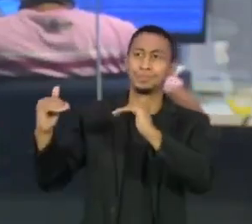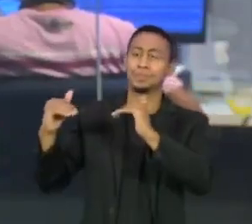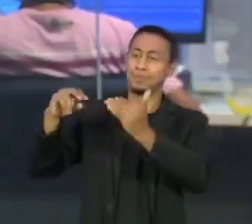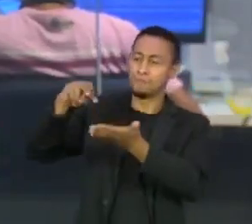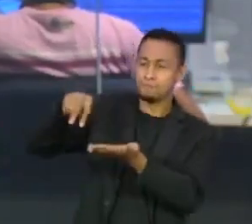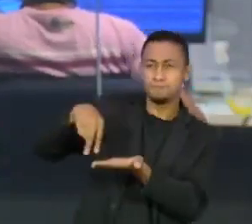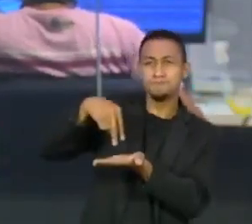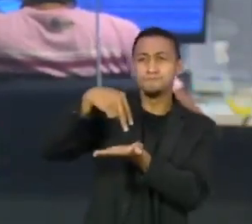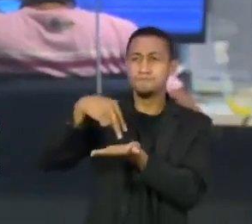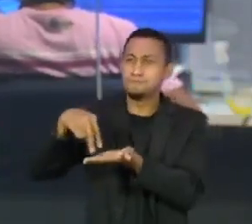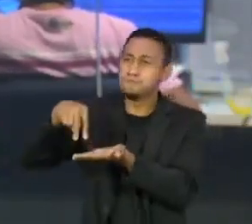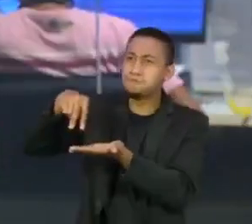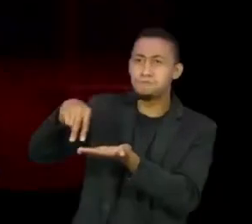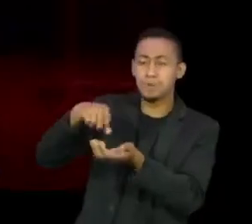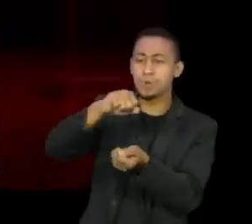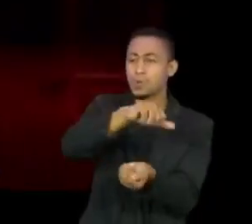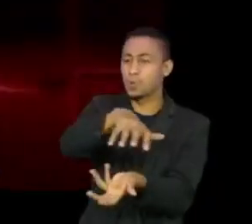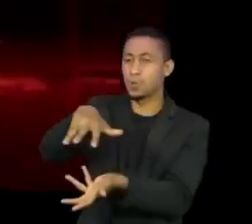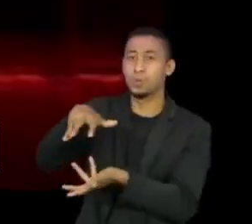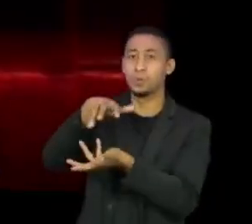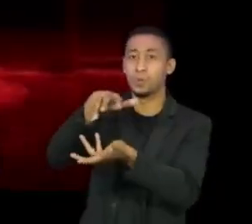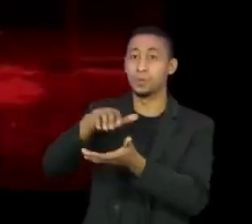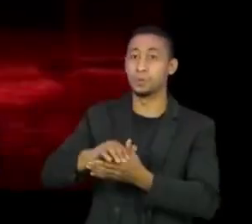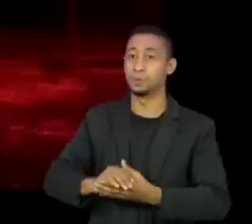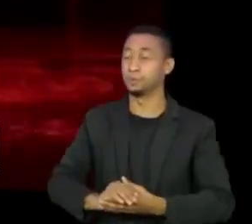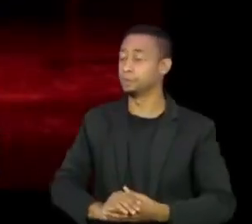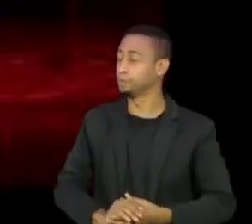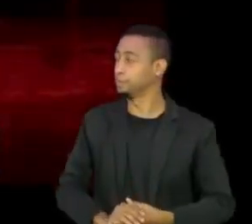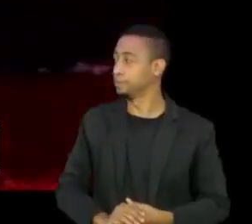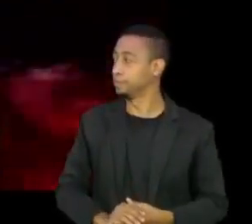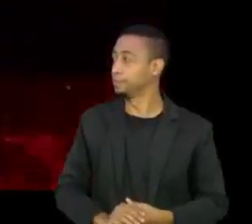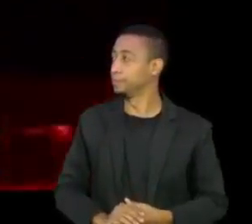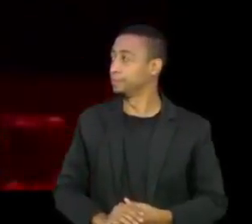da dança contemporânea no mundo é